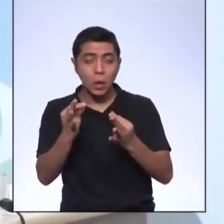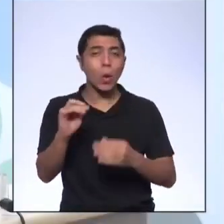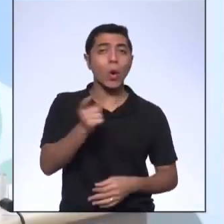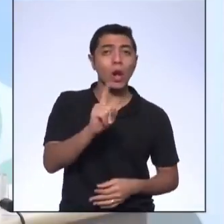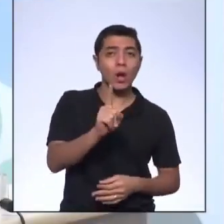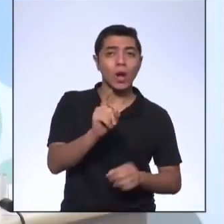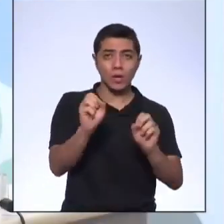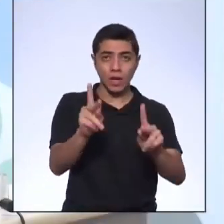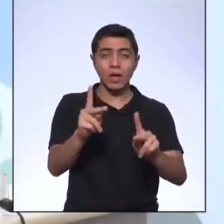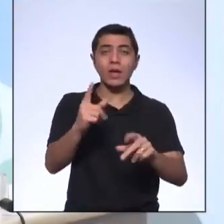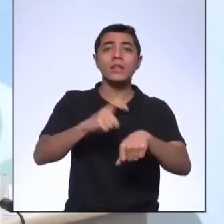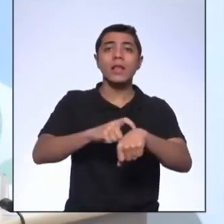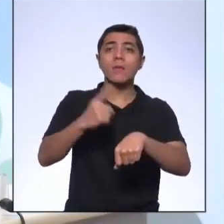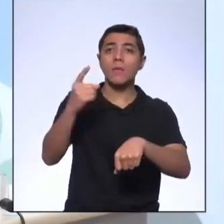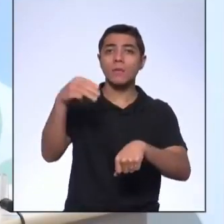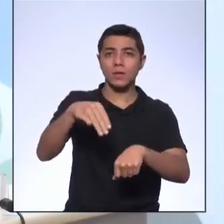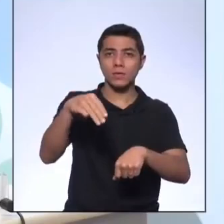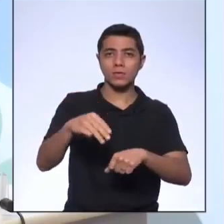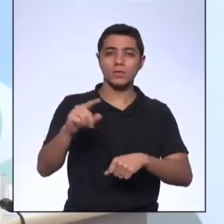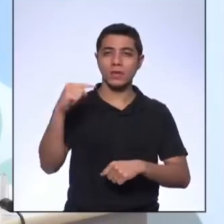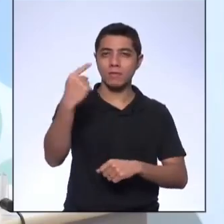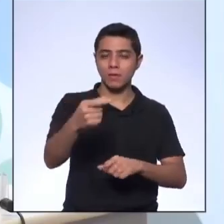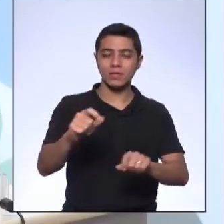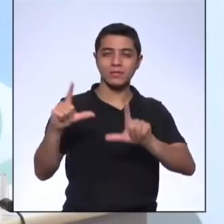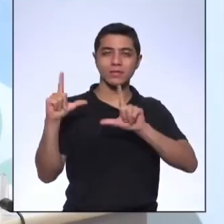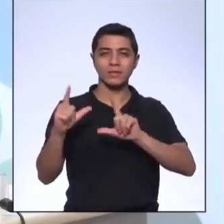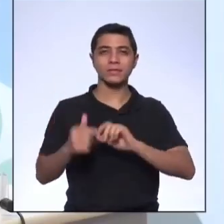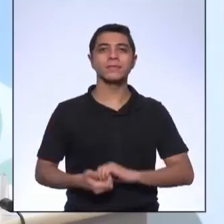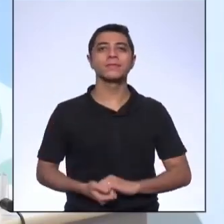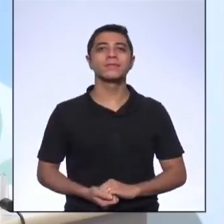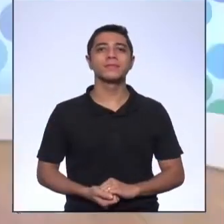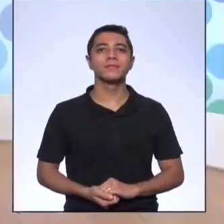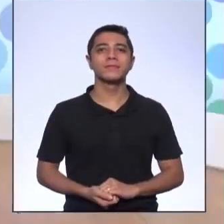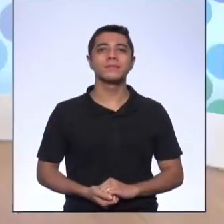vamos voltar daqui um minutinho? Já já a gente volta.